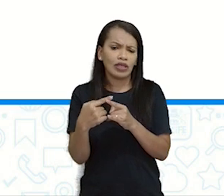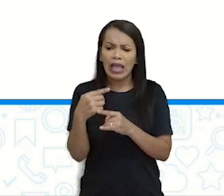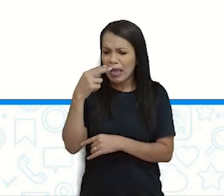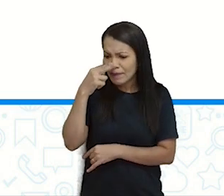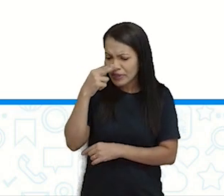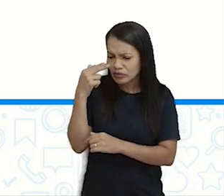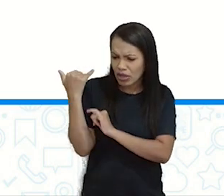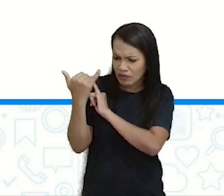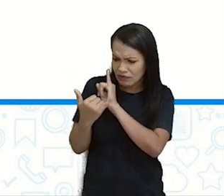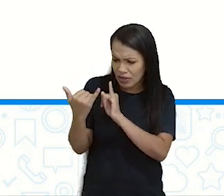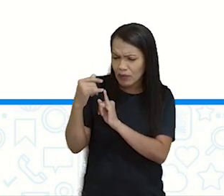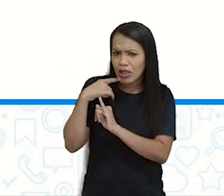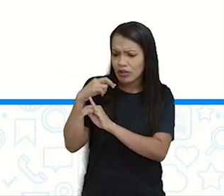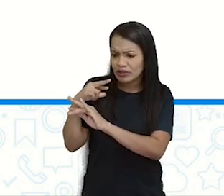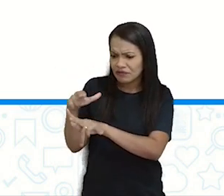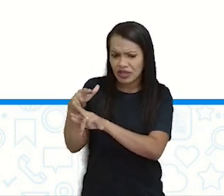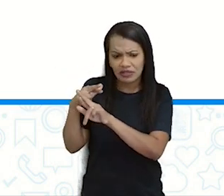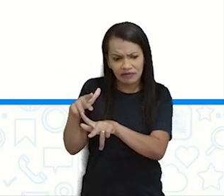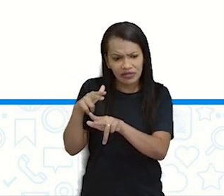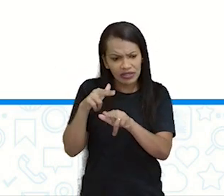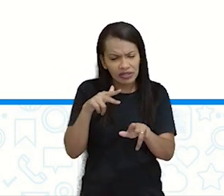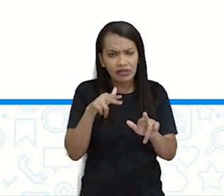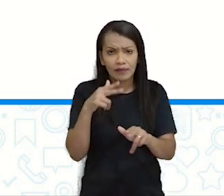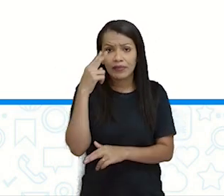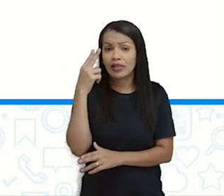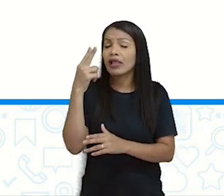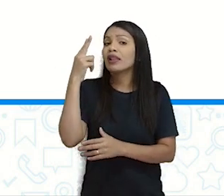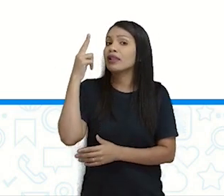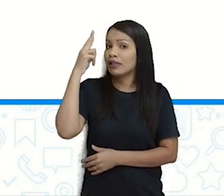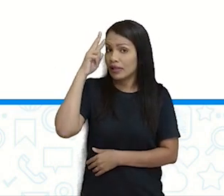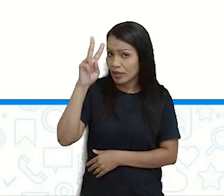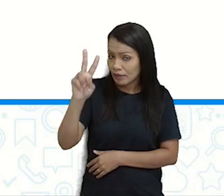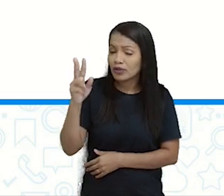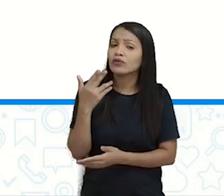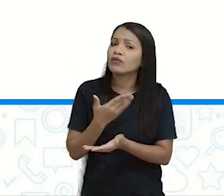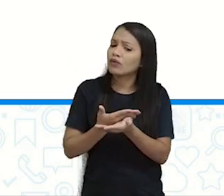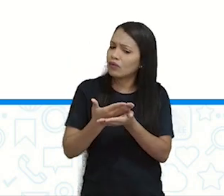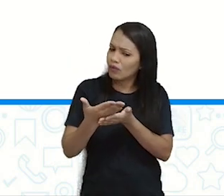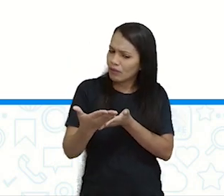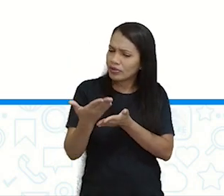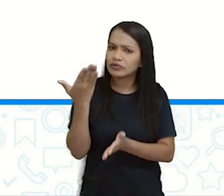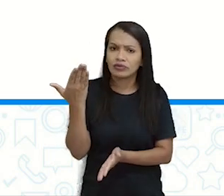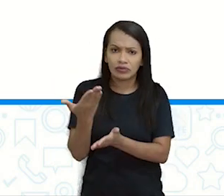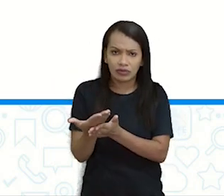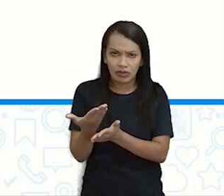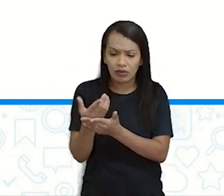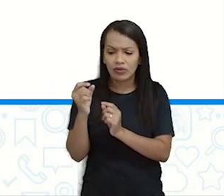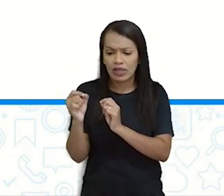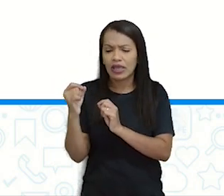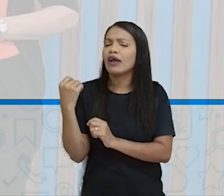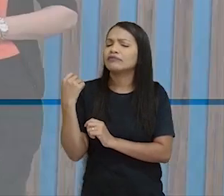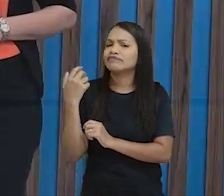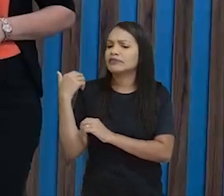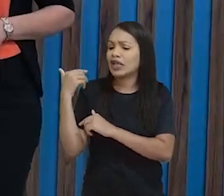Sabe por quê? Lembra no comecinho da aula, quando eu falei que as fábulas são passadas de geração